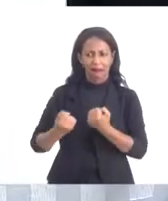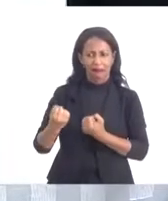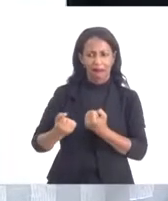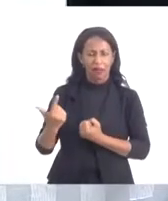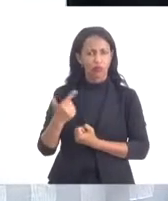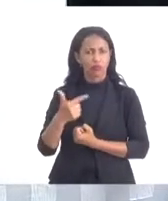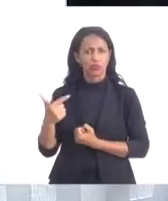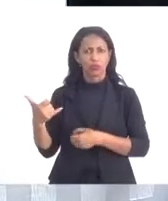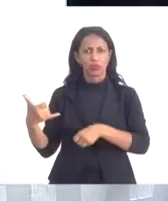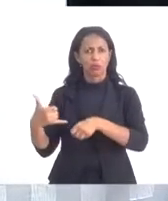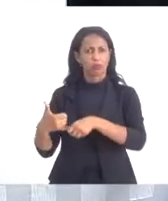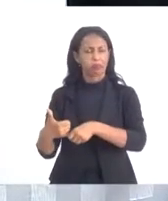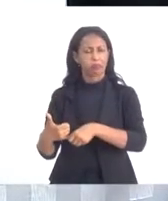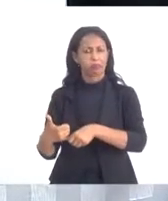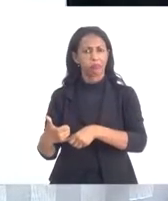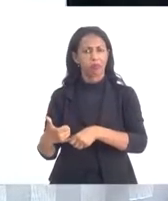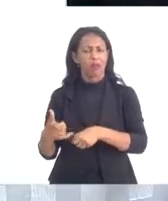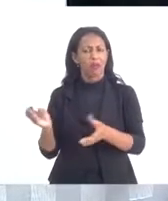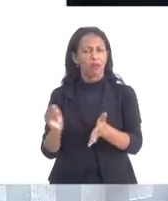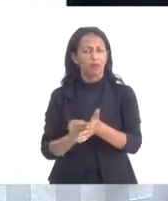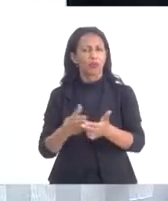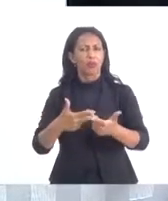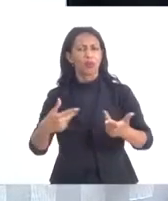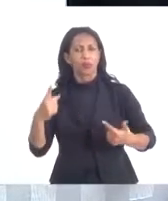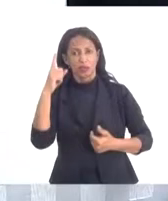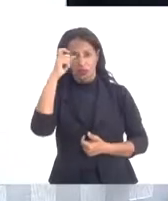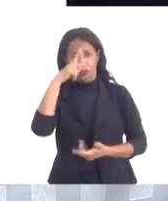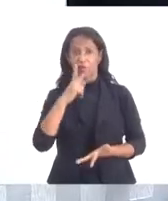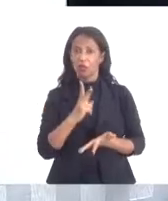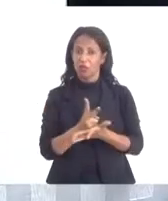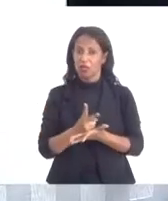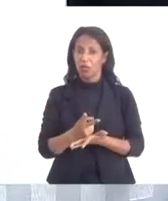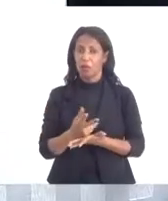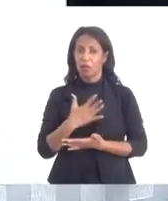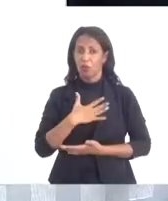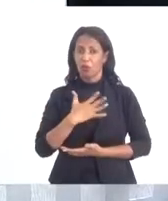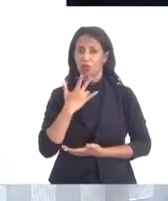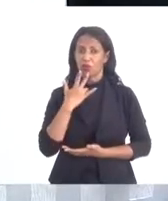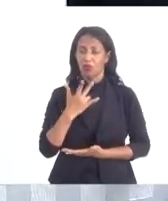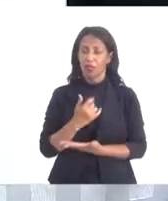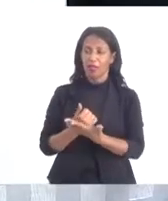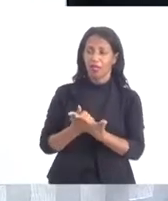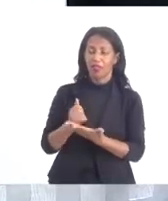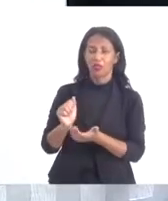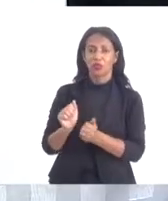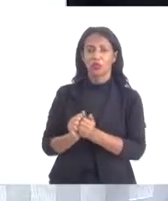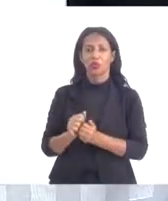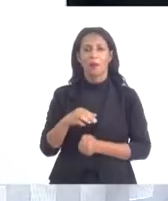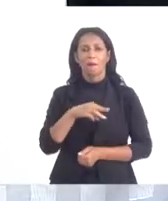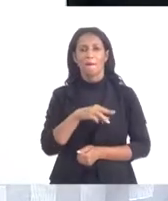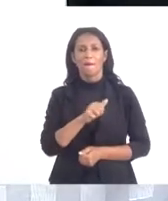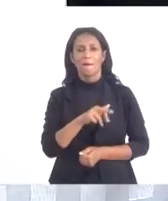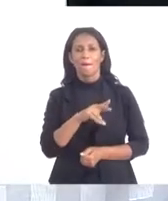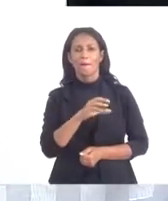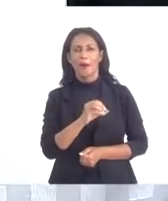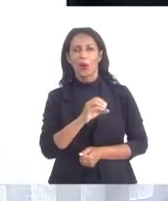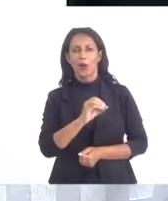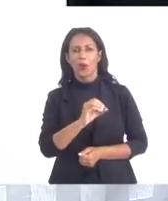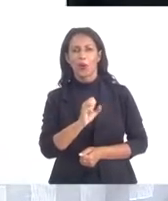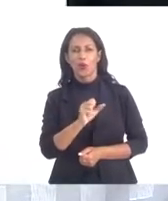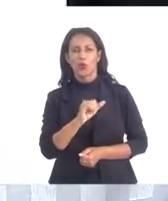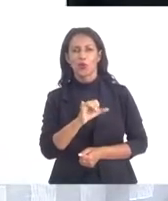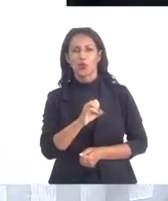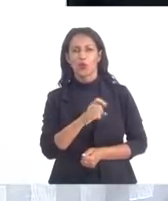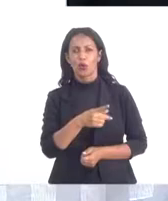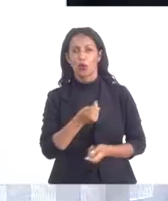votou coisas difíceis. Quem não se lembra, e eu sempre gosto de falar, está conosco aqui também Mauro Osório,